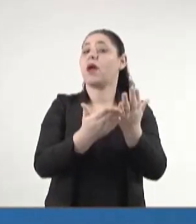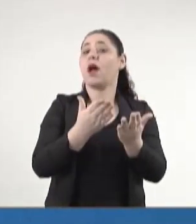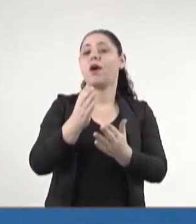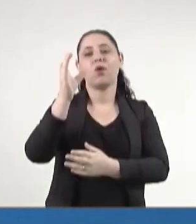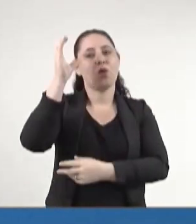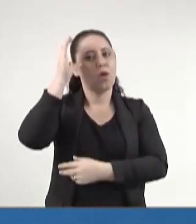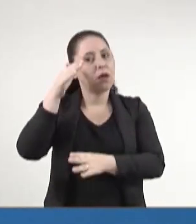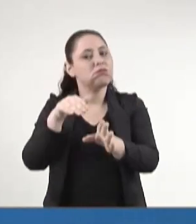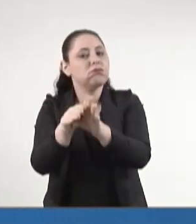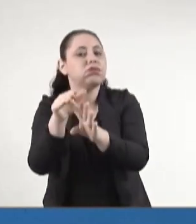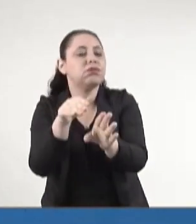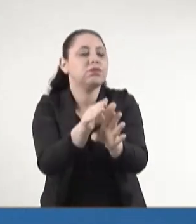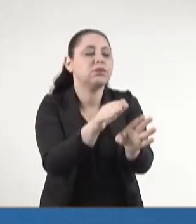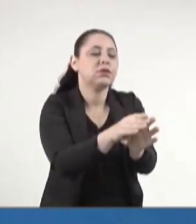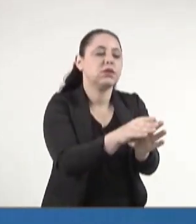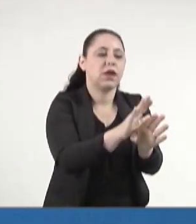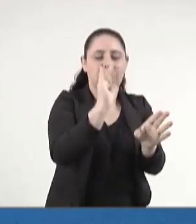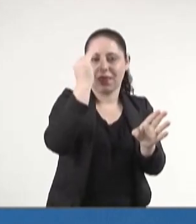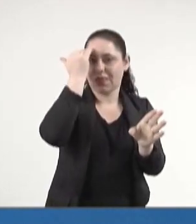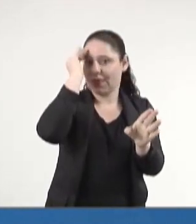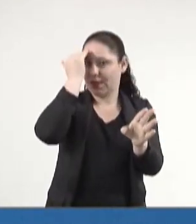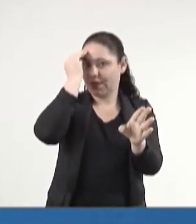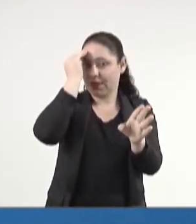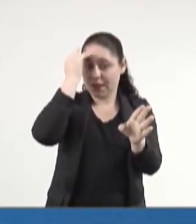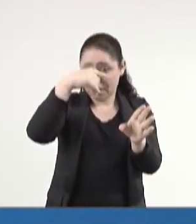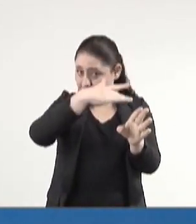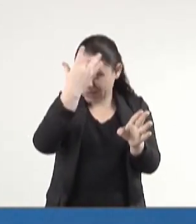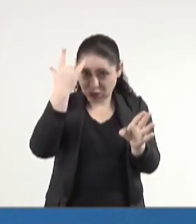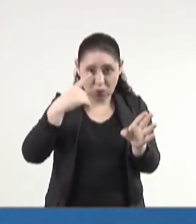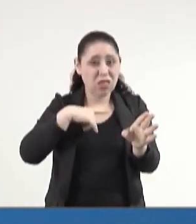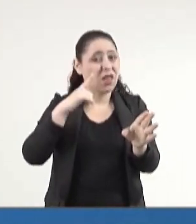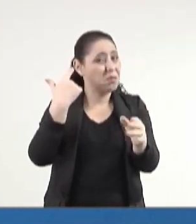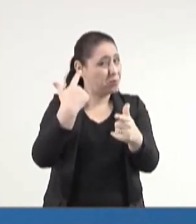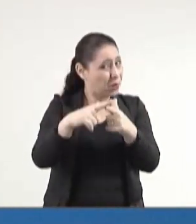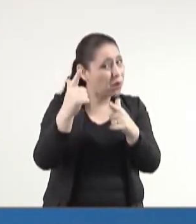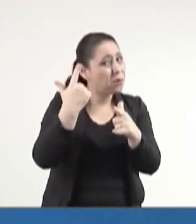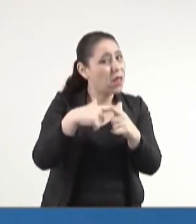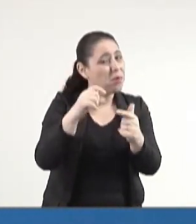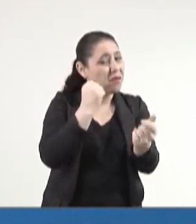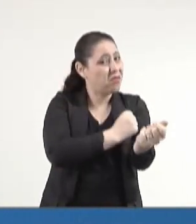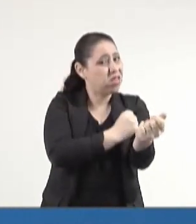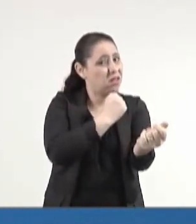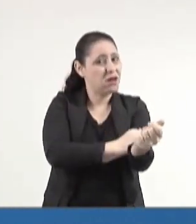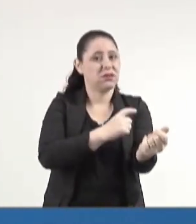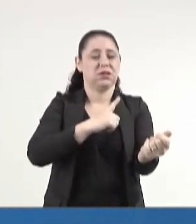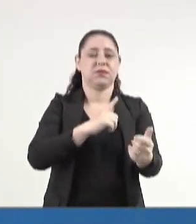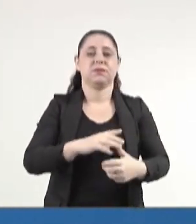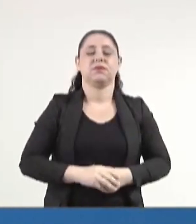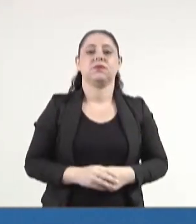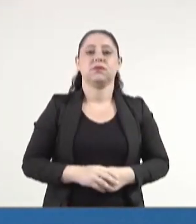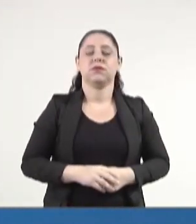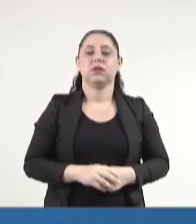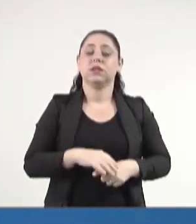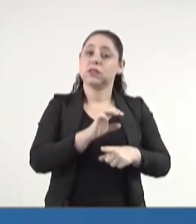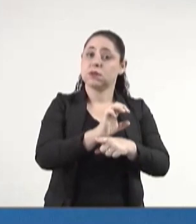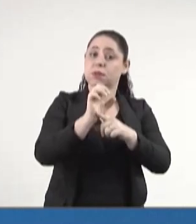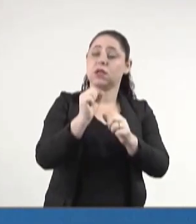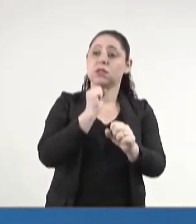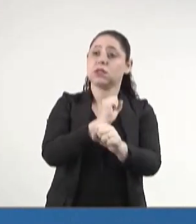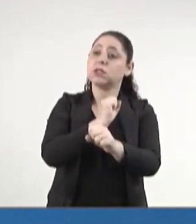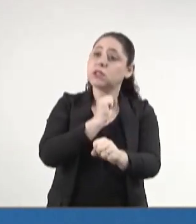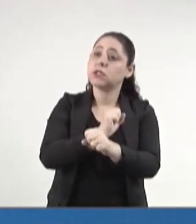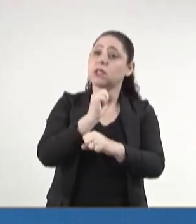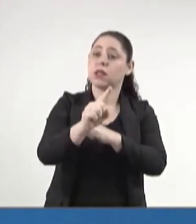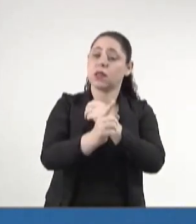a conscientização, a compreensão que o dependente precisa ter do seu vício e a esperança de tratamento